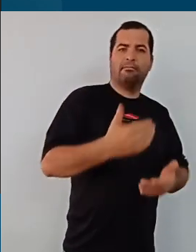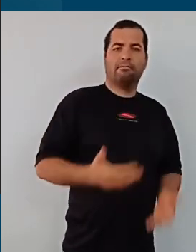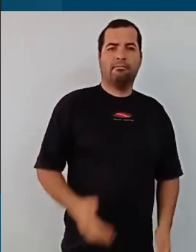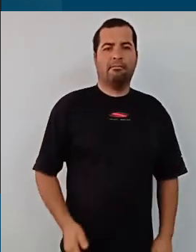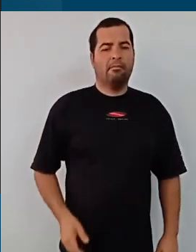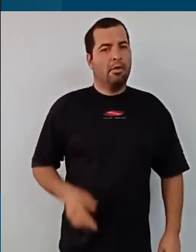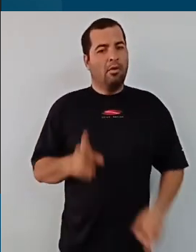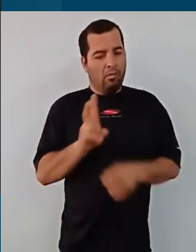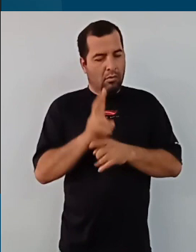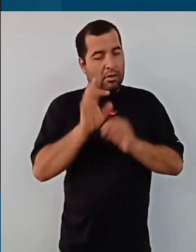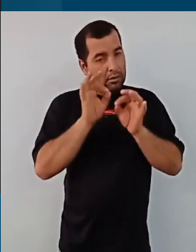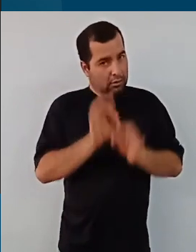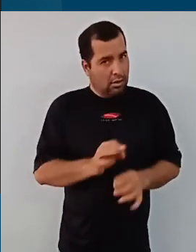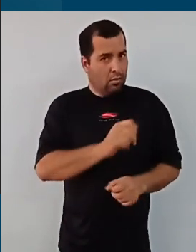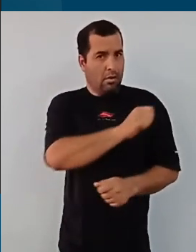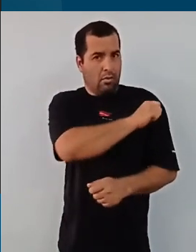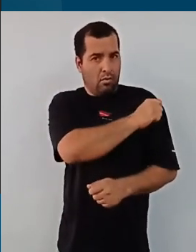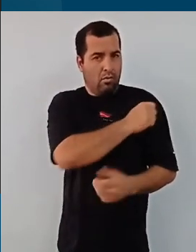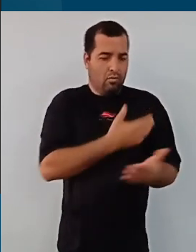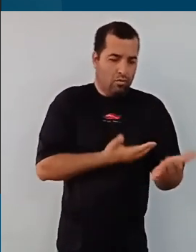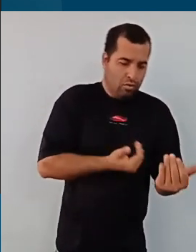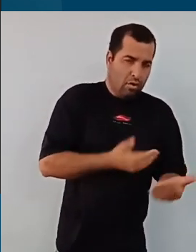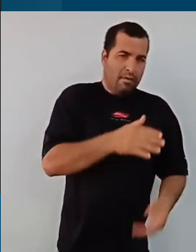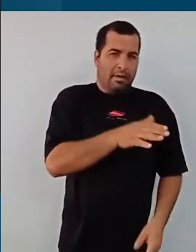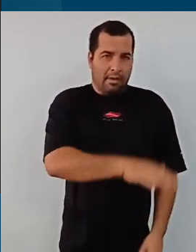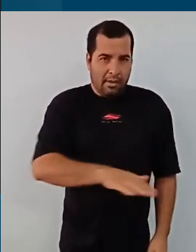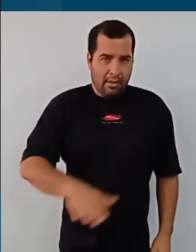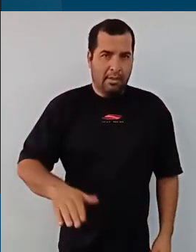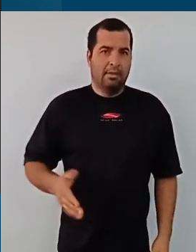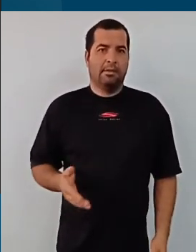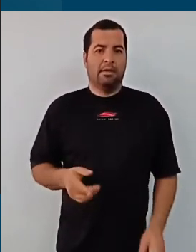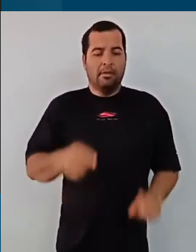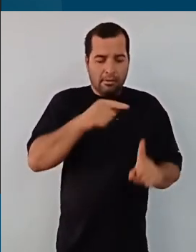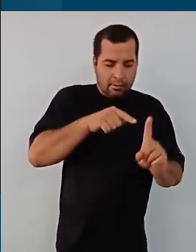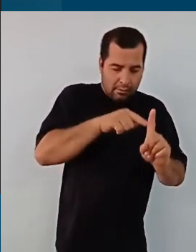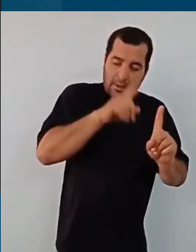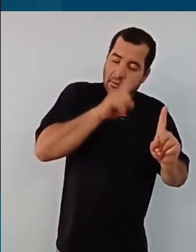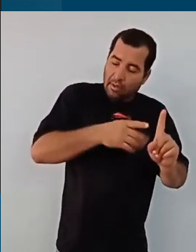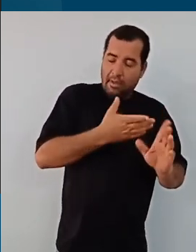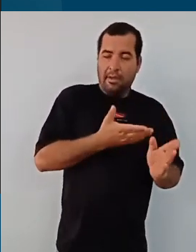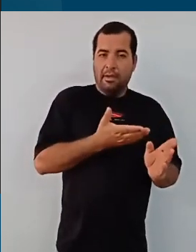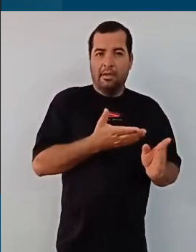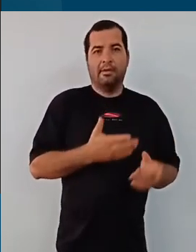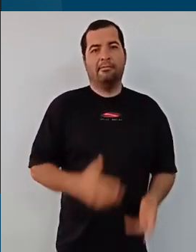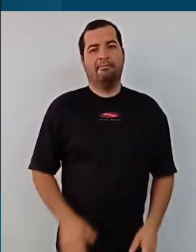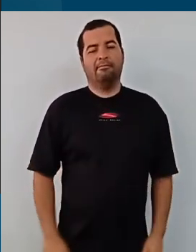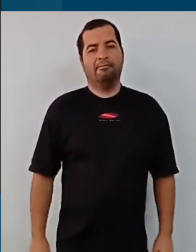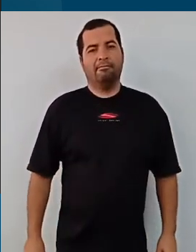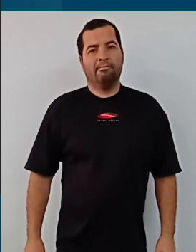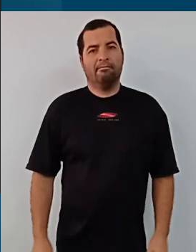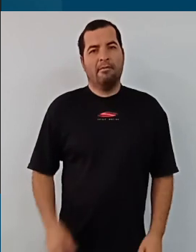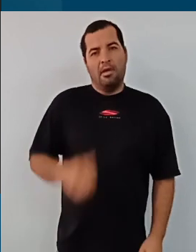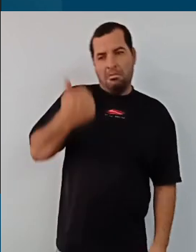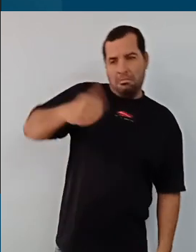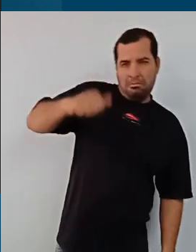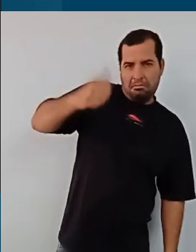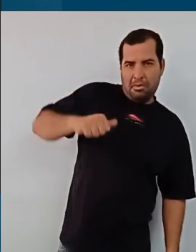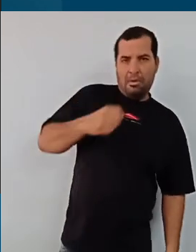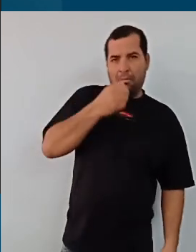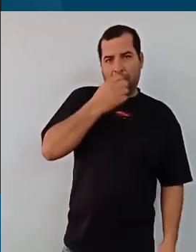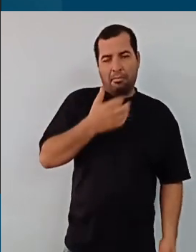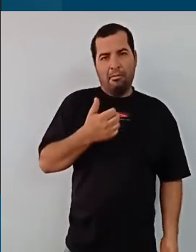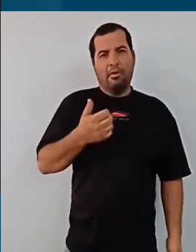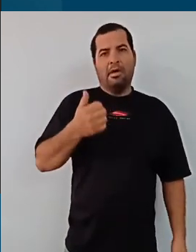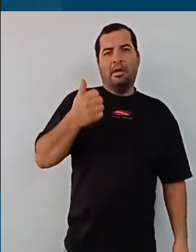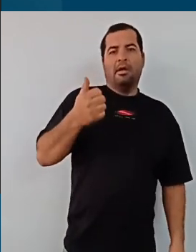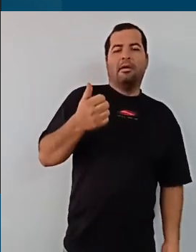desse jovem que está aqui, dessa criança que está aqui no centro. Ela não é uma avaliação seletiva, não é